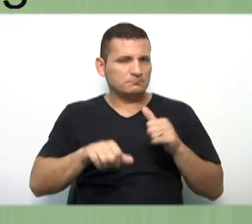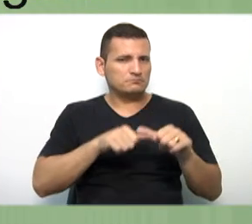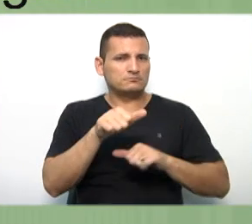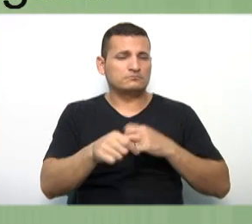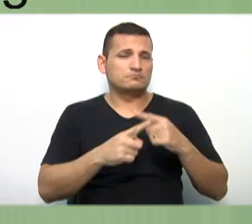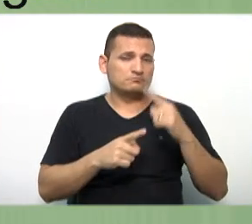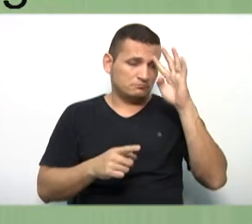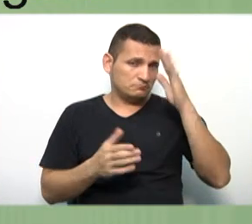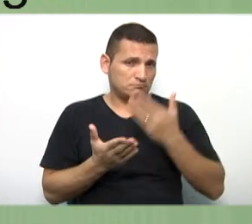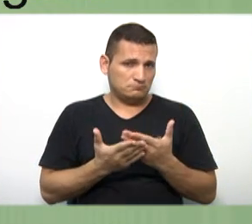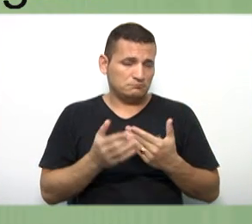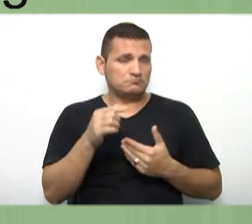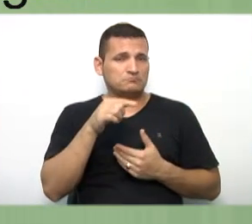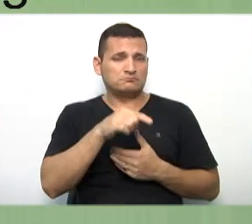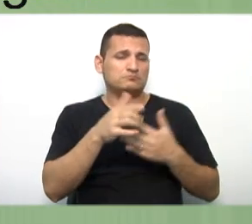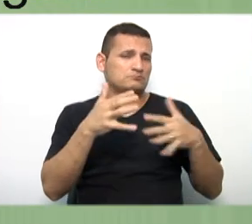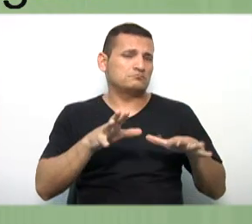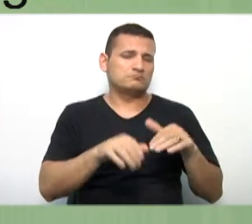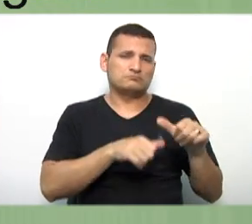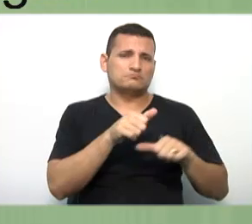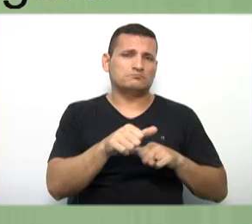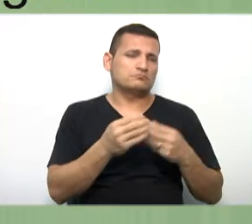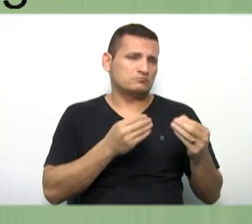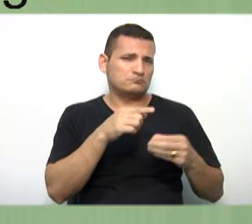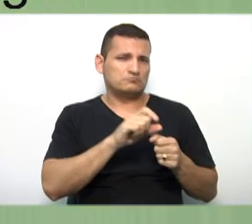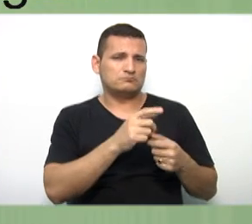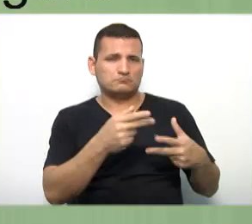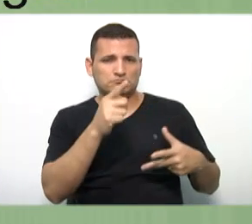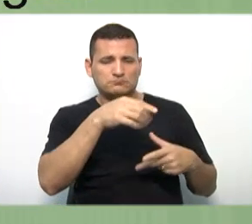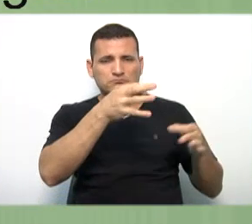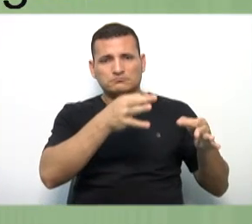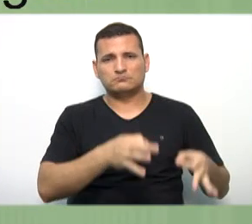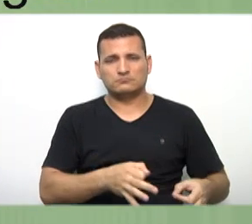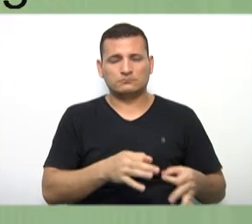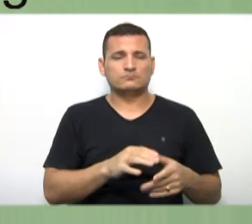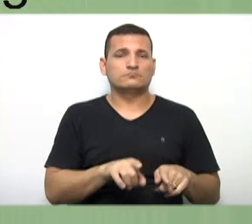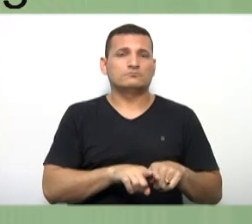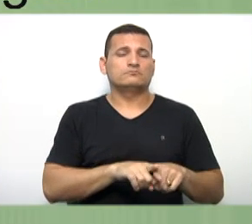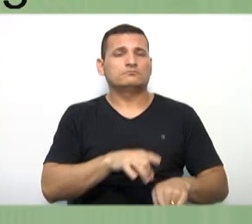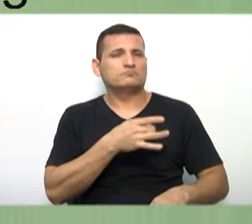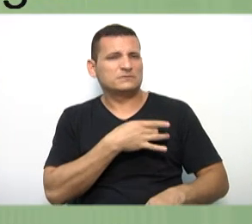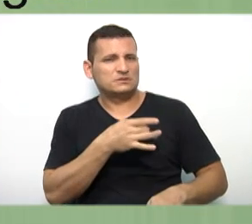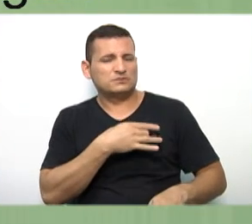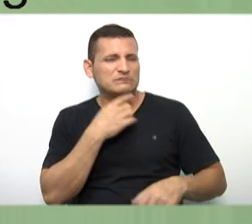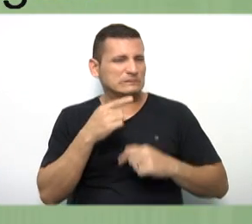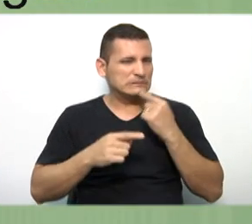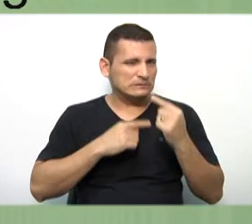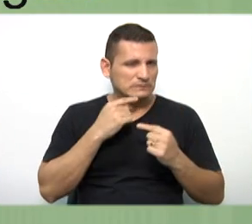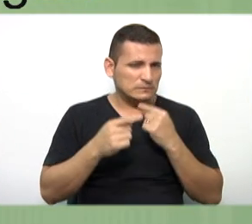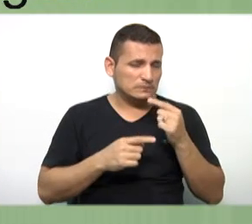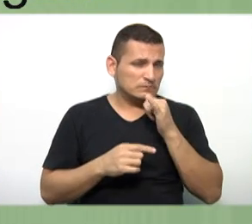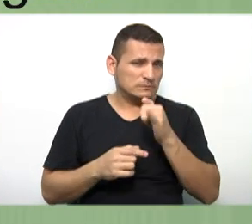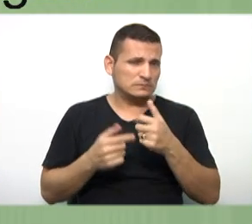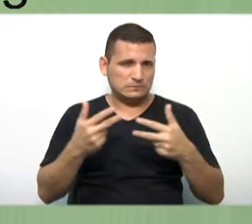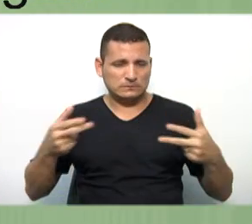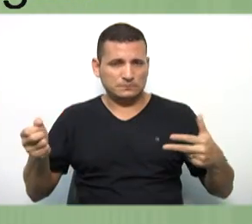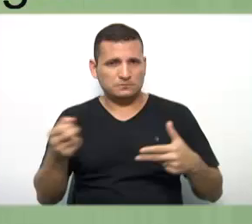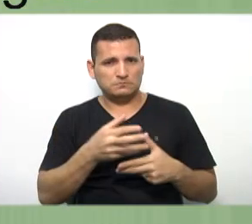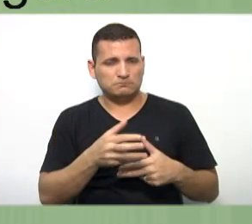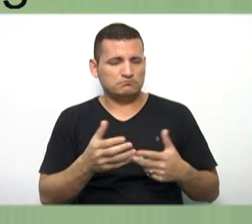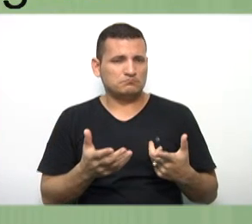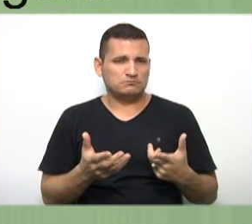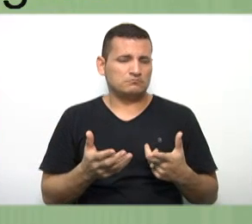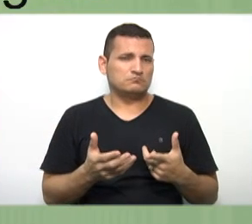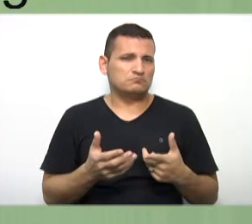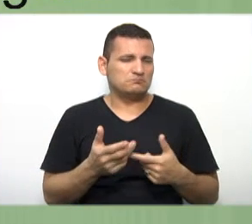acreditarem que a forma com que fazem as coisas é a correta. E o medo e a insegurança quanto novo. Algo